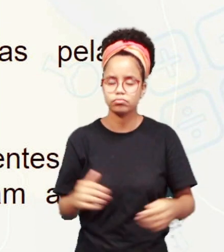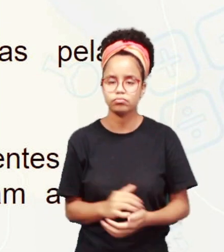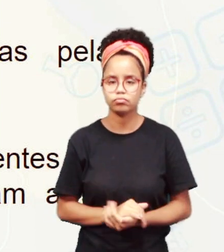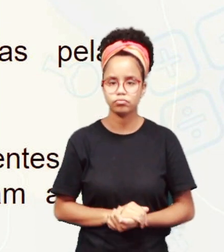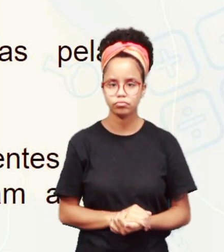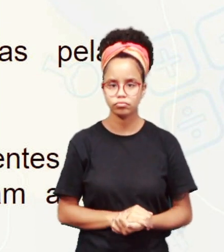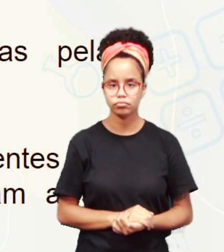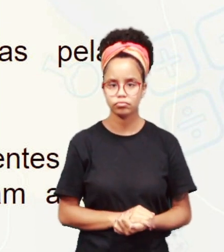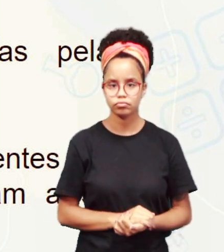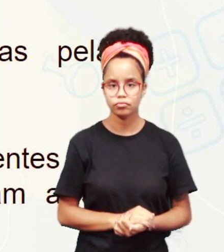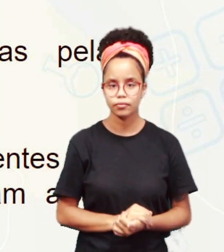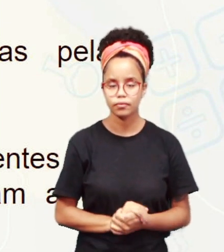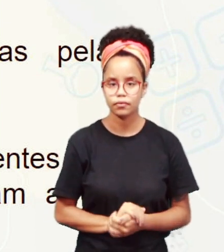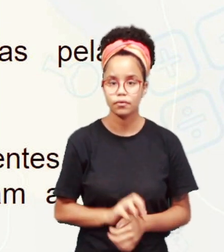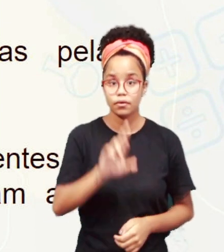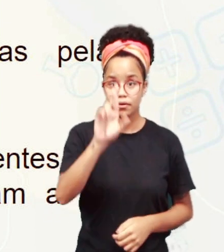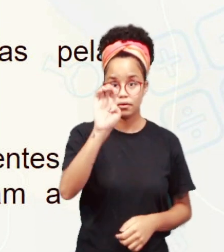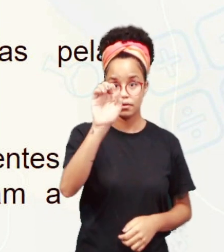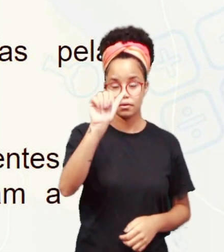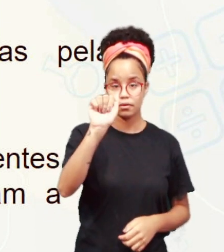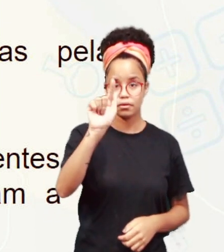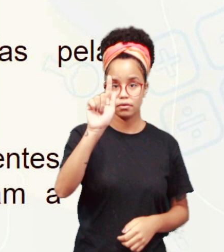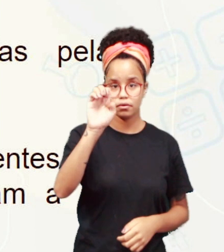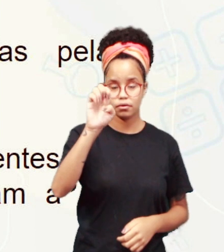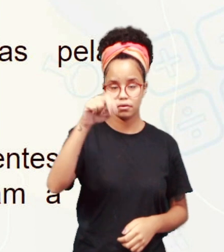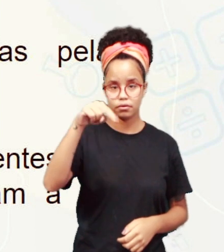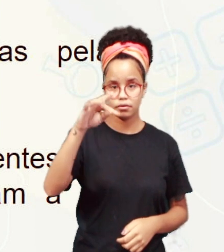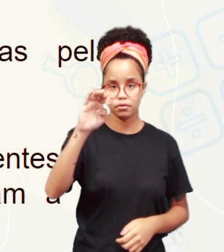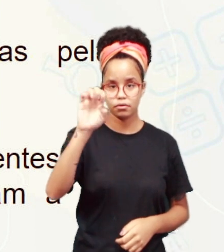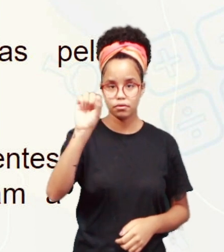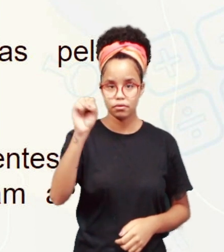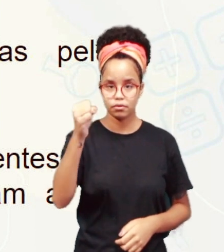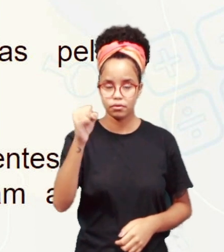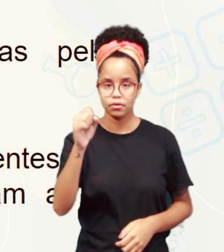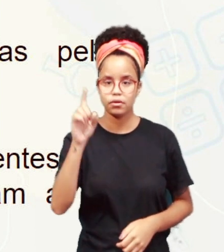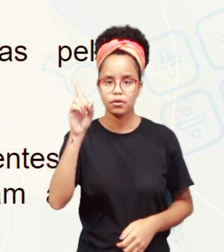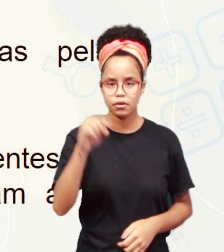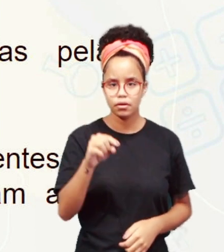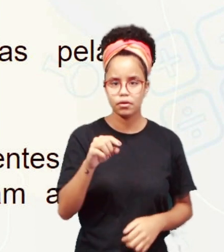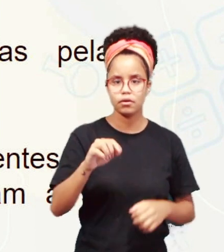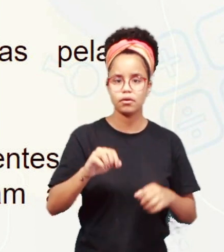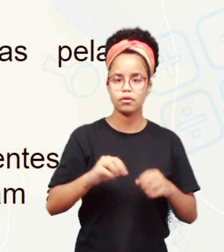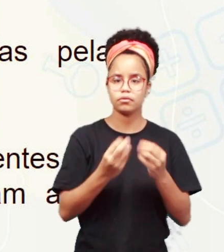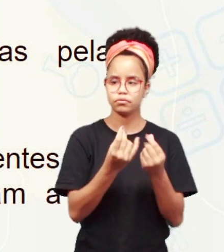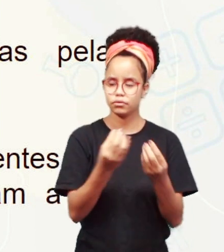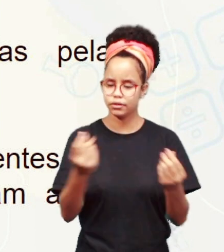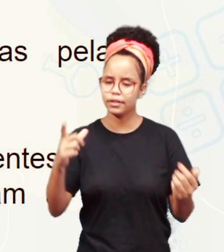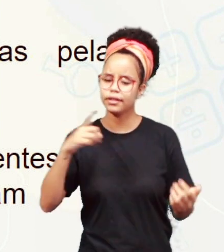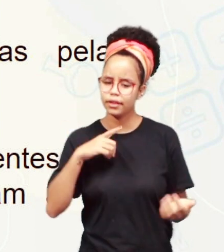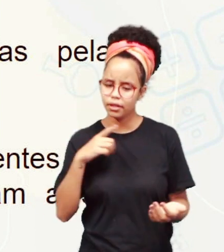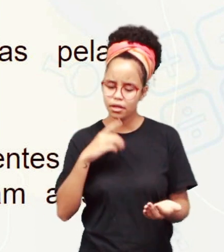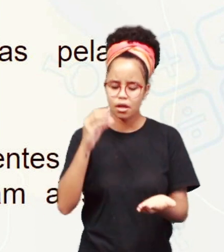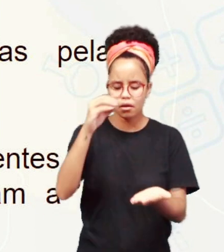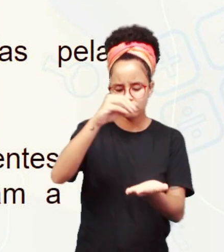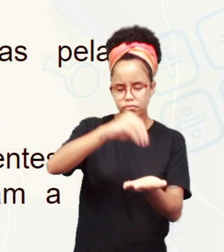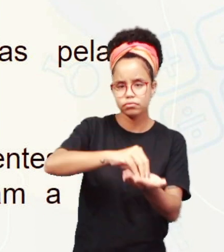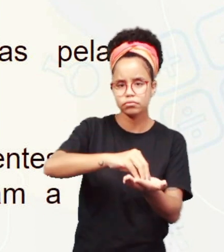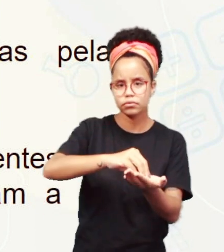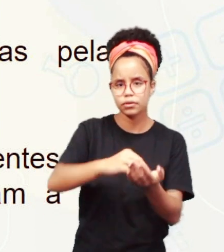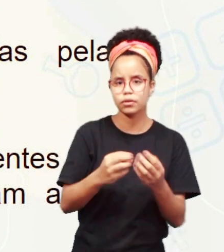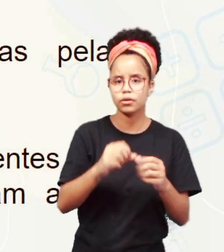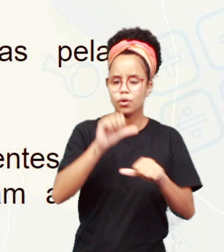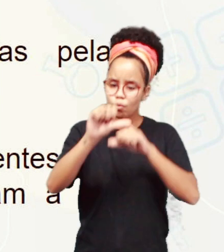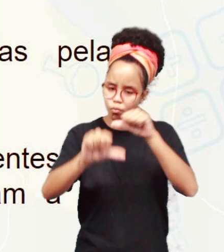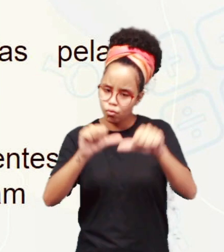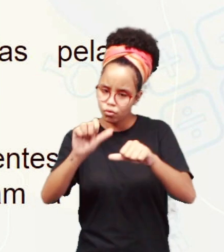os reagentes são as substâncias inicialmente os presentes no sistema que se